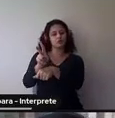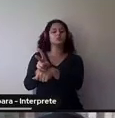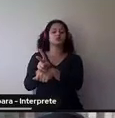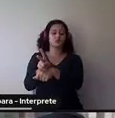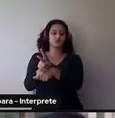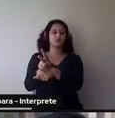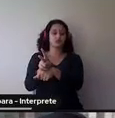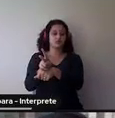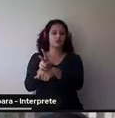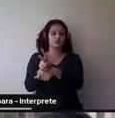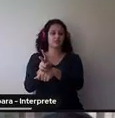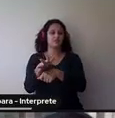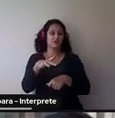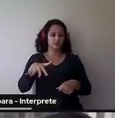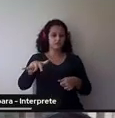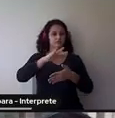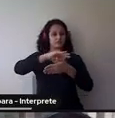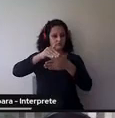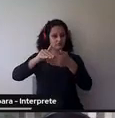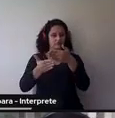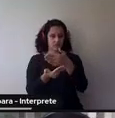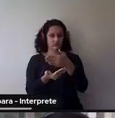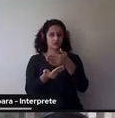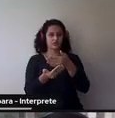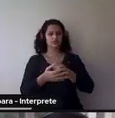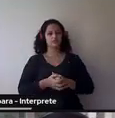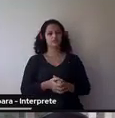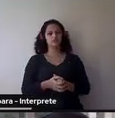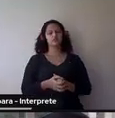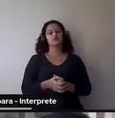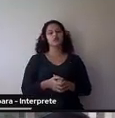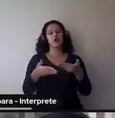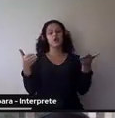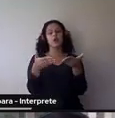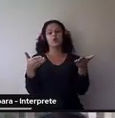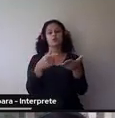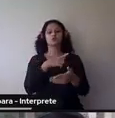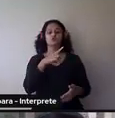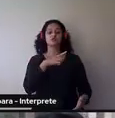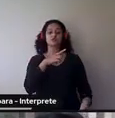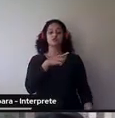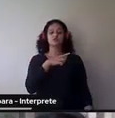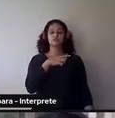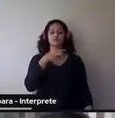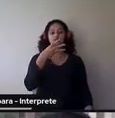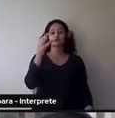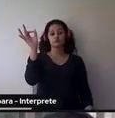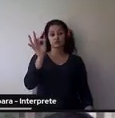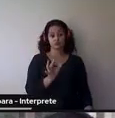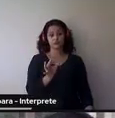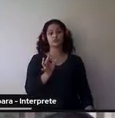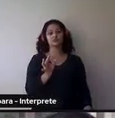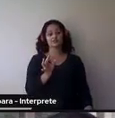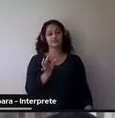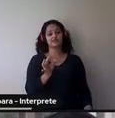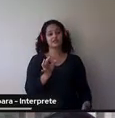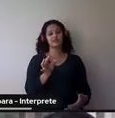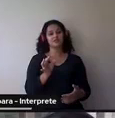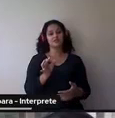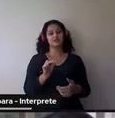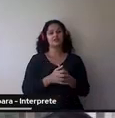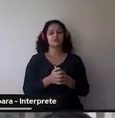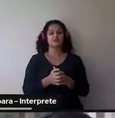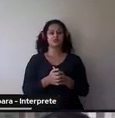bioma, e atualmente a gente concentra apenas 3% de sua área ocupada em melhor estado de conservação, ou